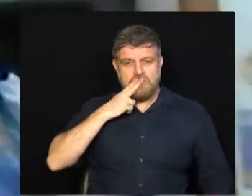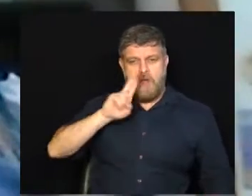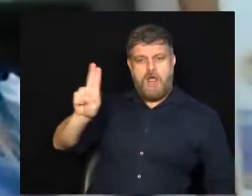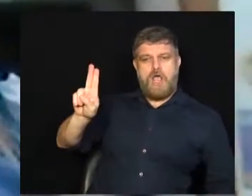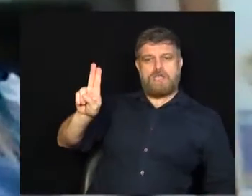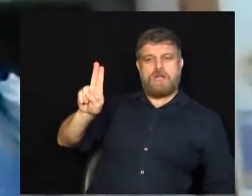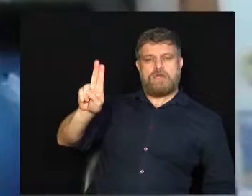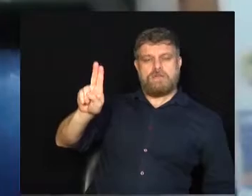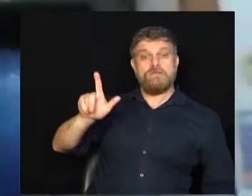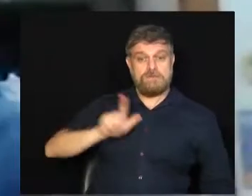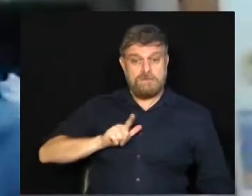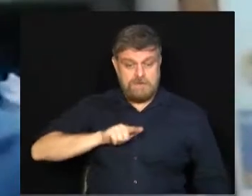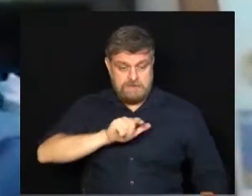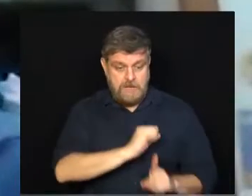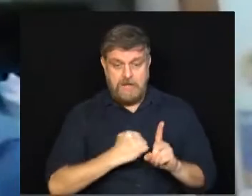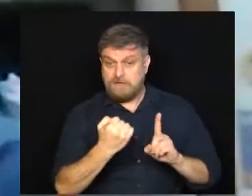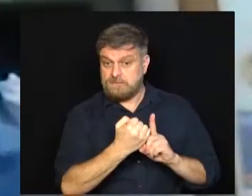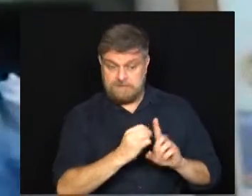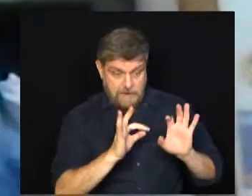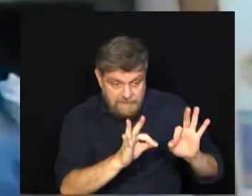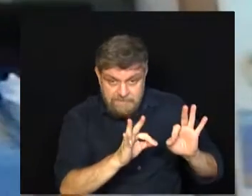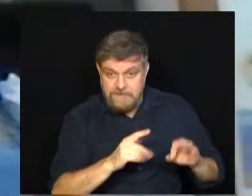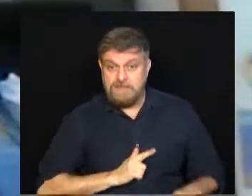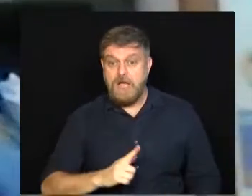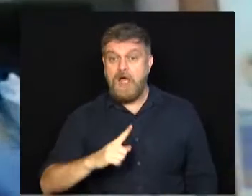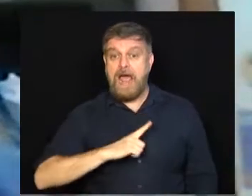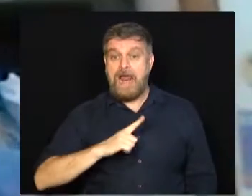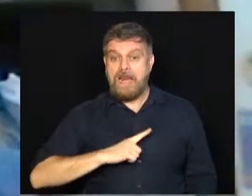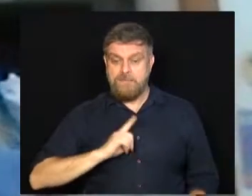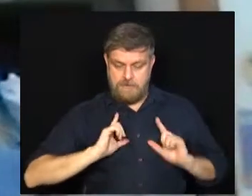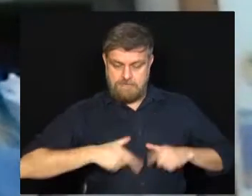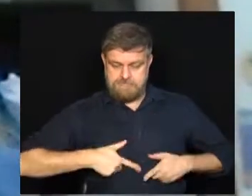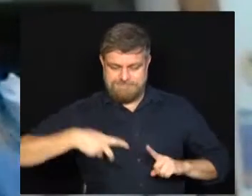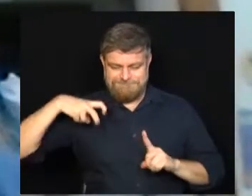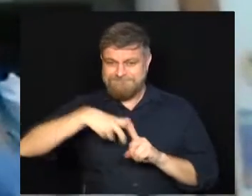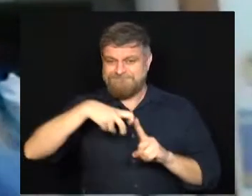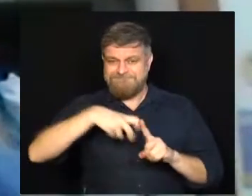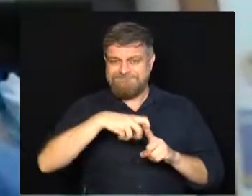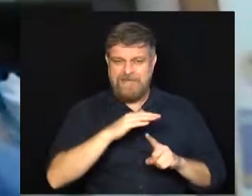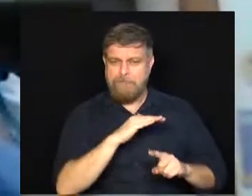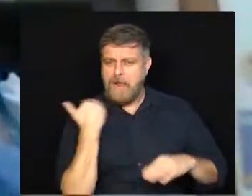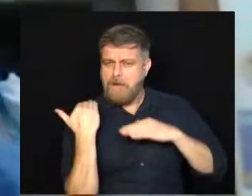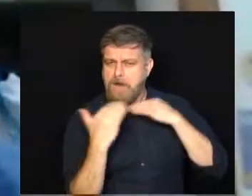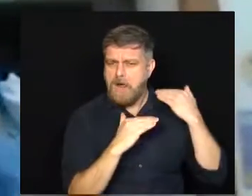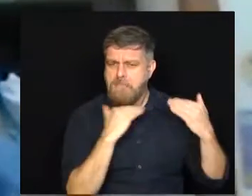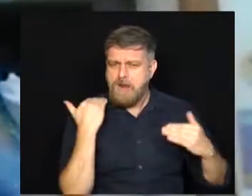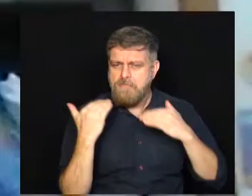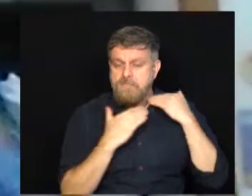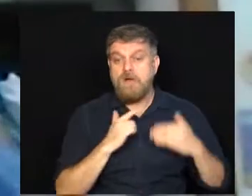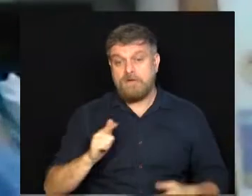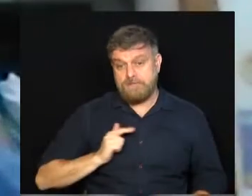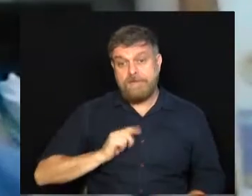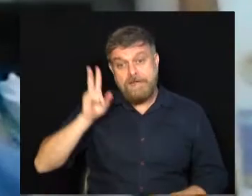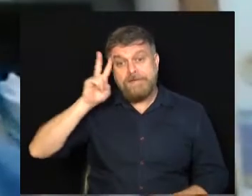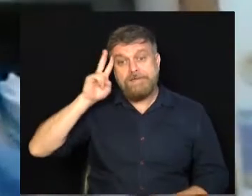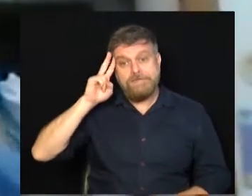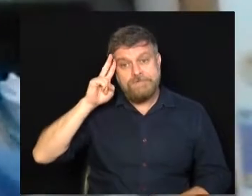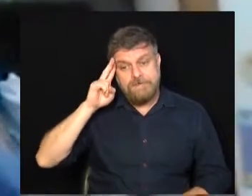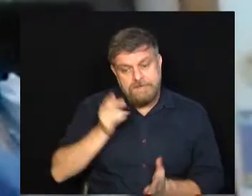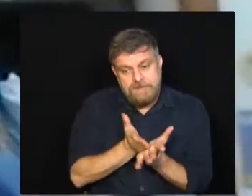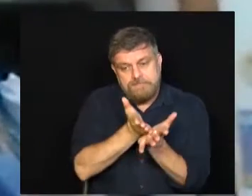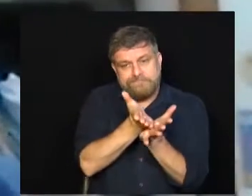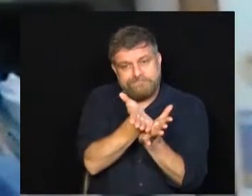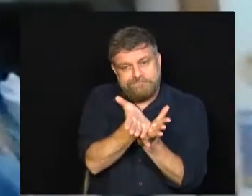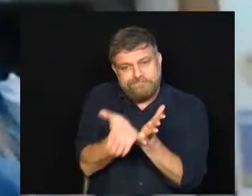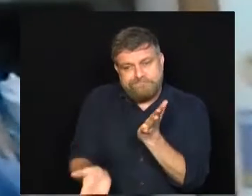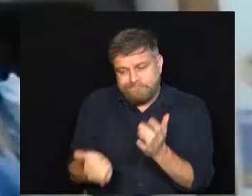sociedade perfeita. Olha o que aconteceu depois. A história tem avanços e recuos. Os recuos, às vezes, são sanguinários. Pois bem,